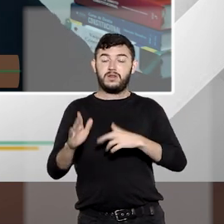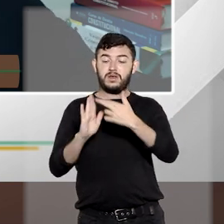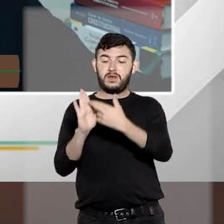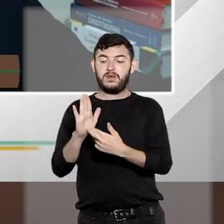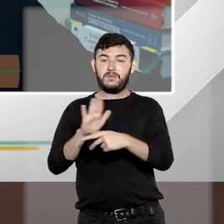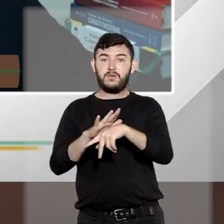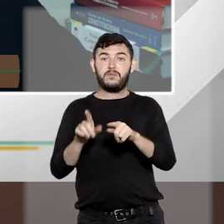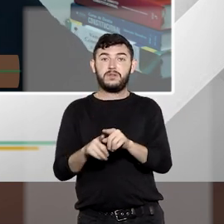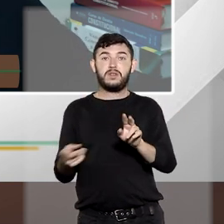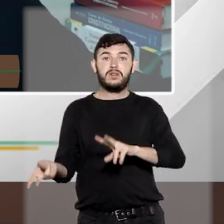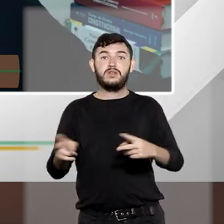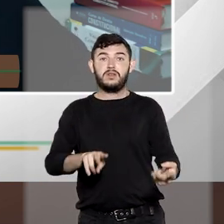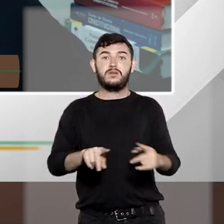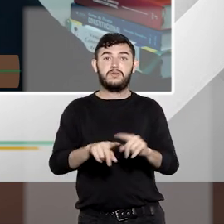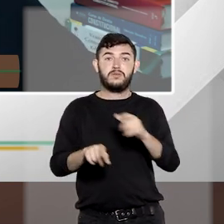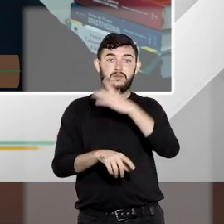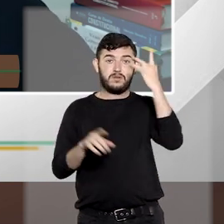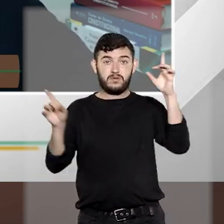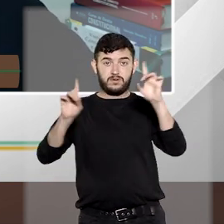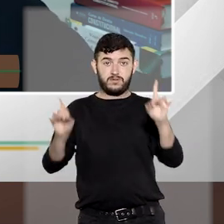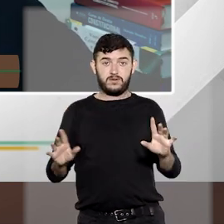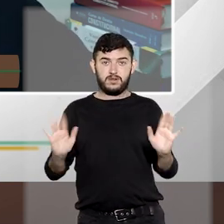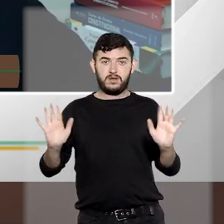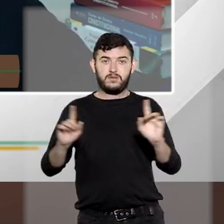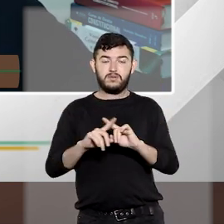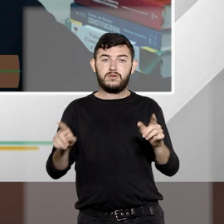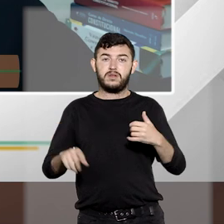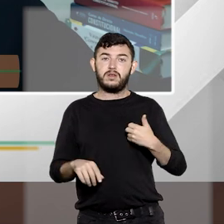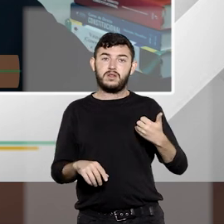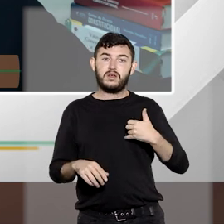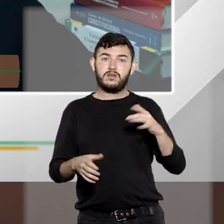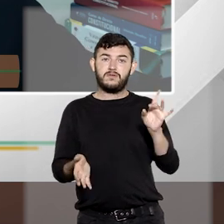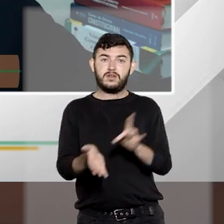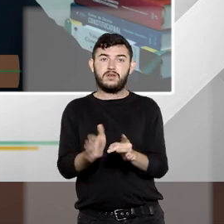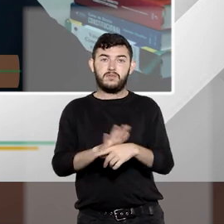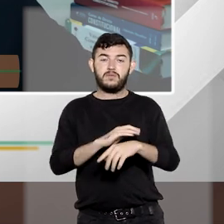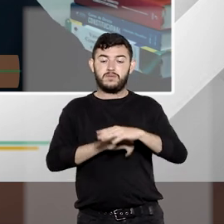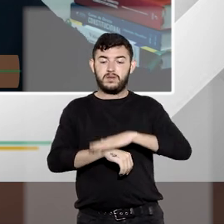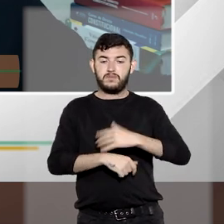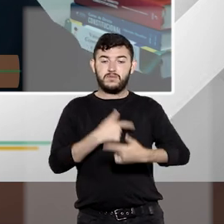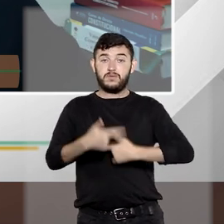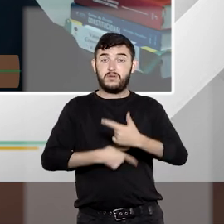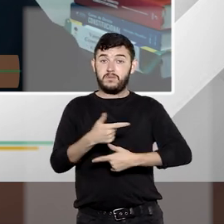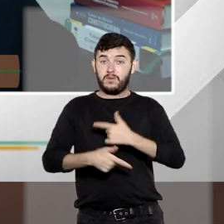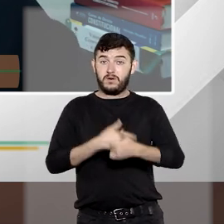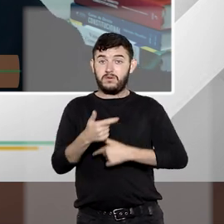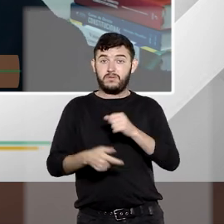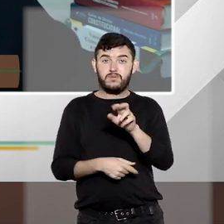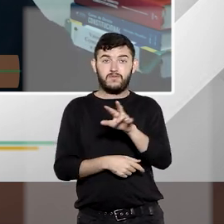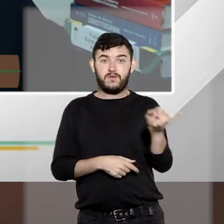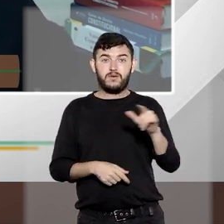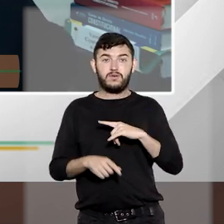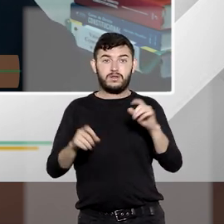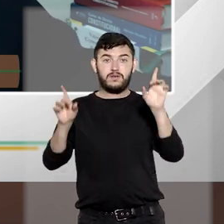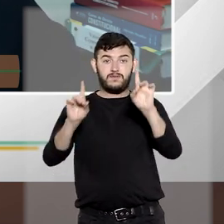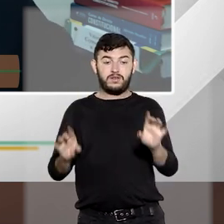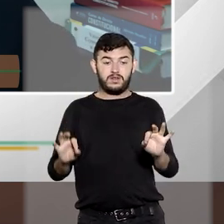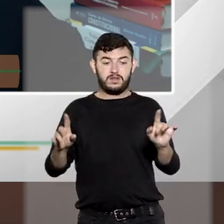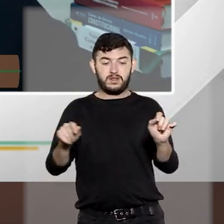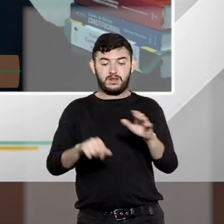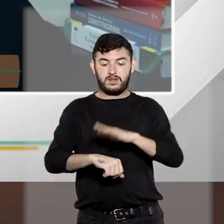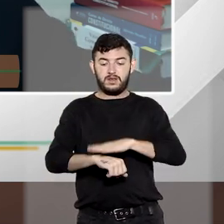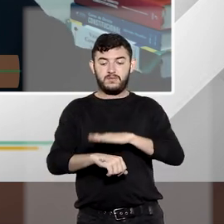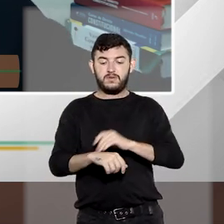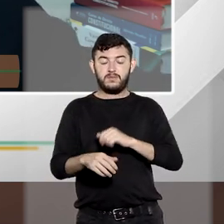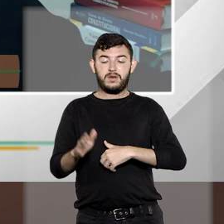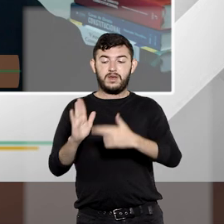Mas já a pessoa com deficiência, não, independe da idade, tá? Se ela atingiu ali o tempo de contribuição, e aí vale até o tempo sem deficiência, há uma